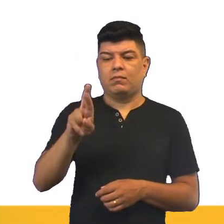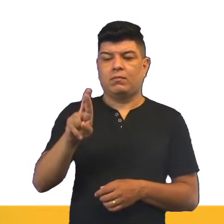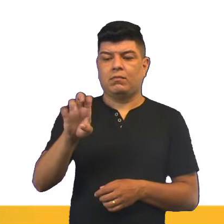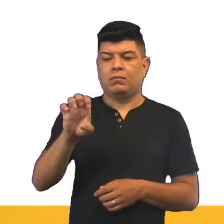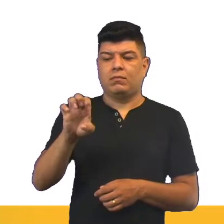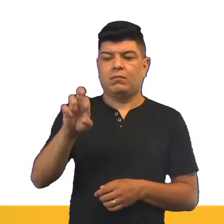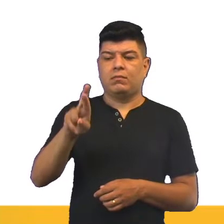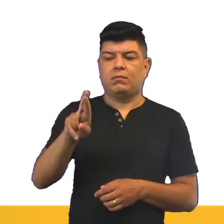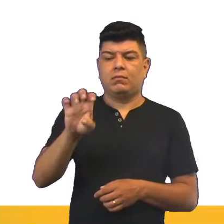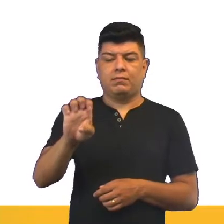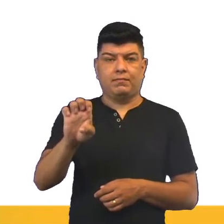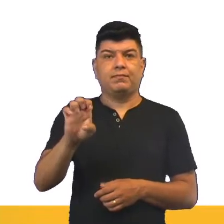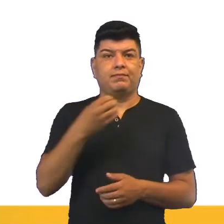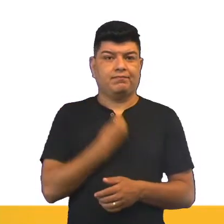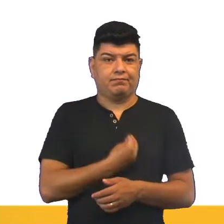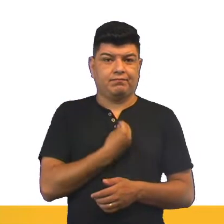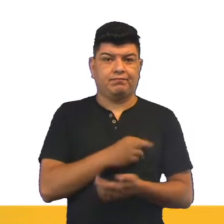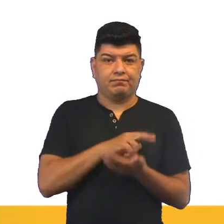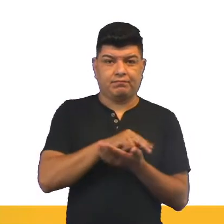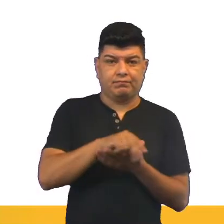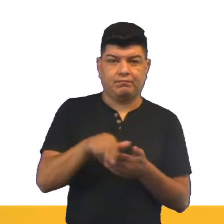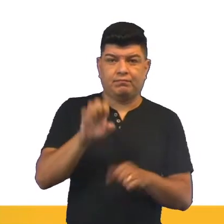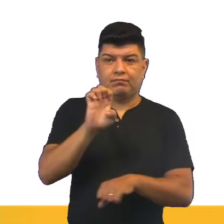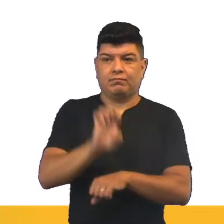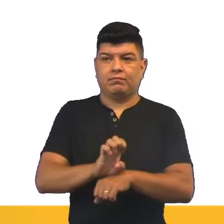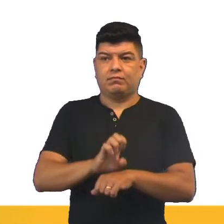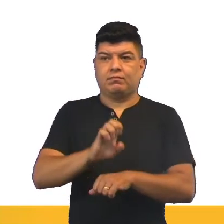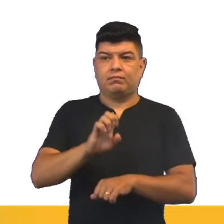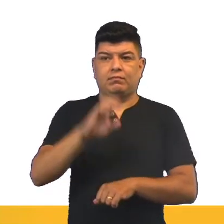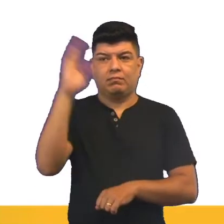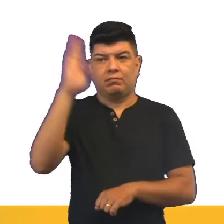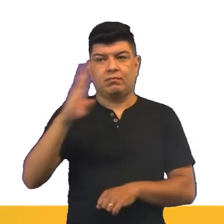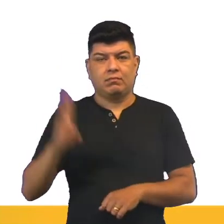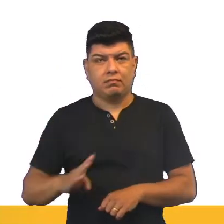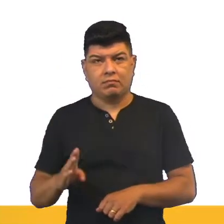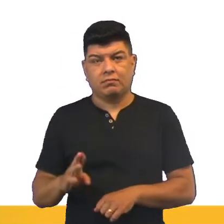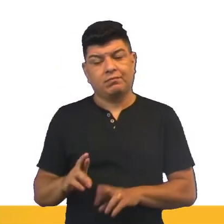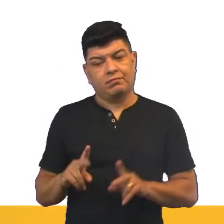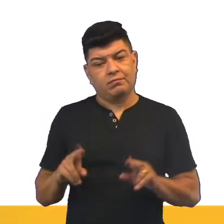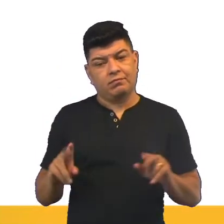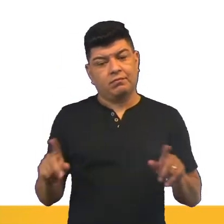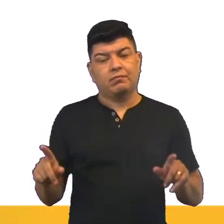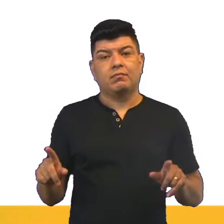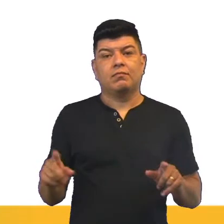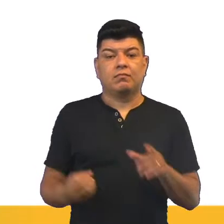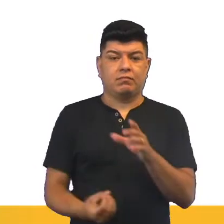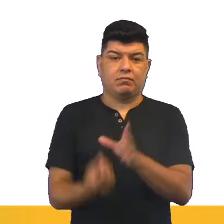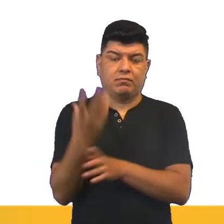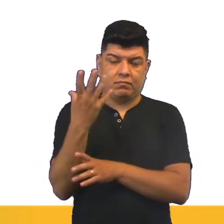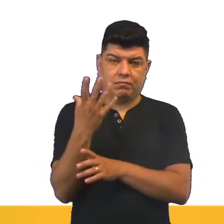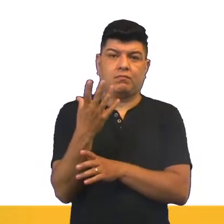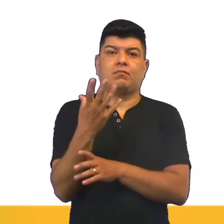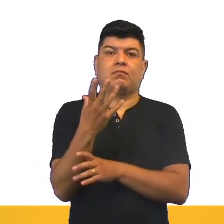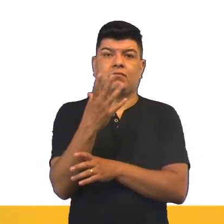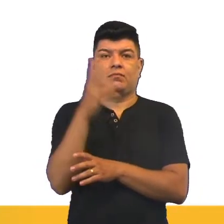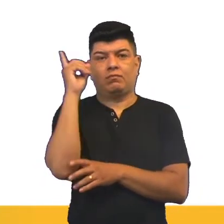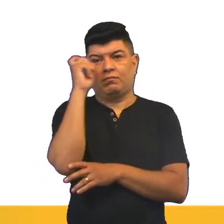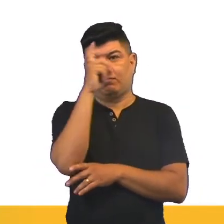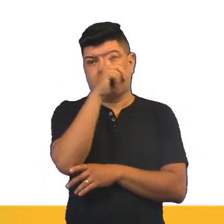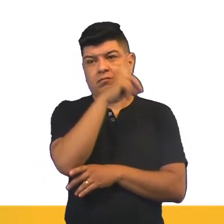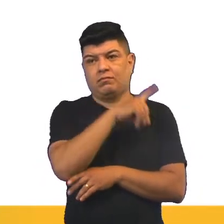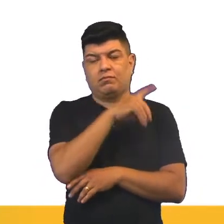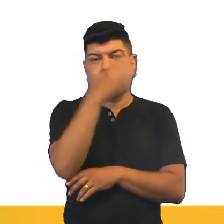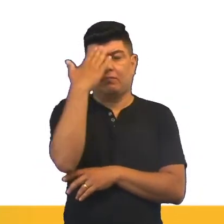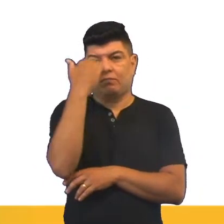folclórica presente em vários estados brasileiros. Há controvérsias em relação à sua origem, ou seja, existe uma